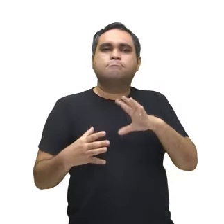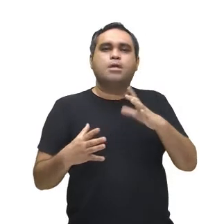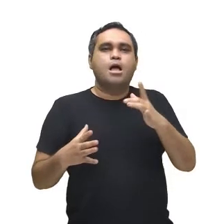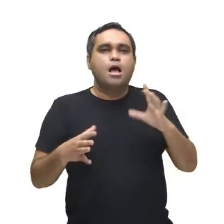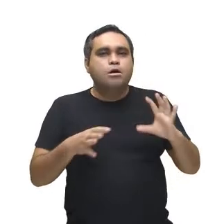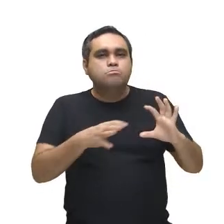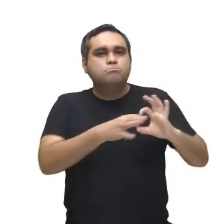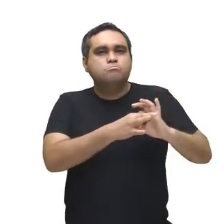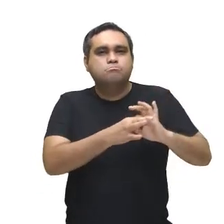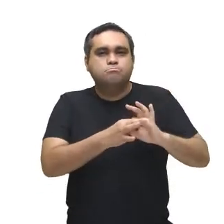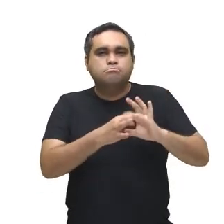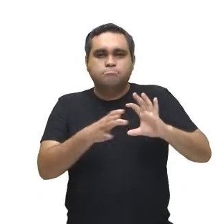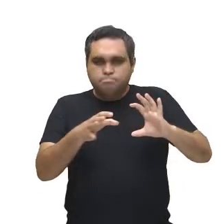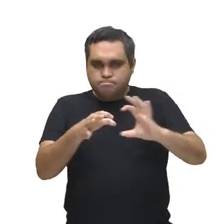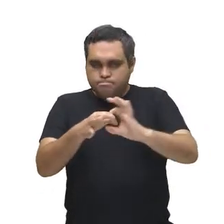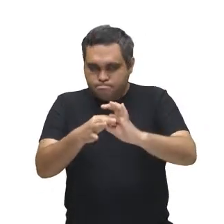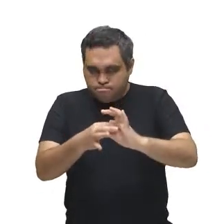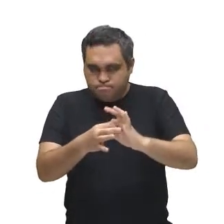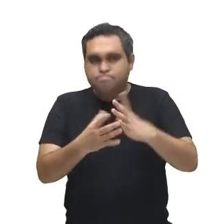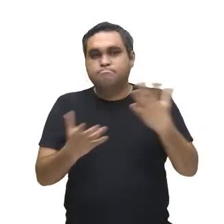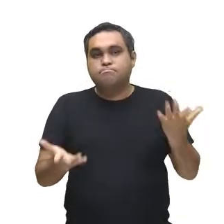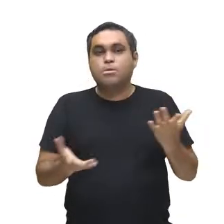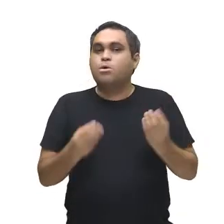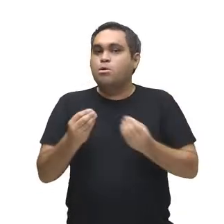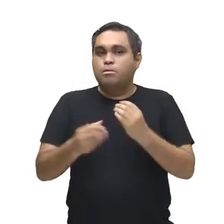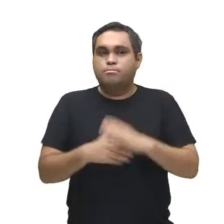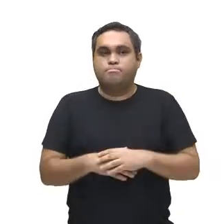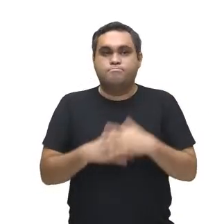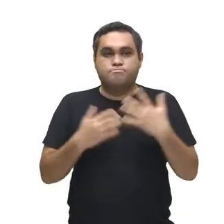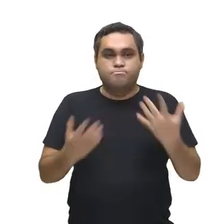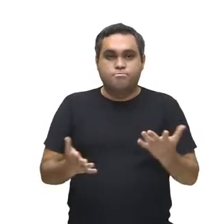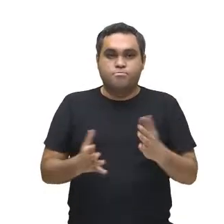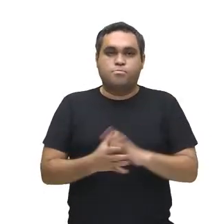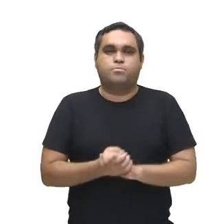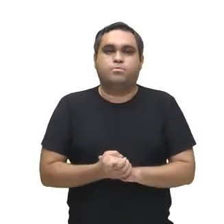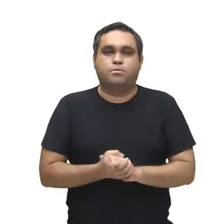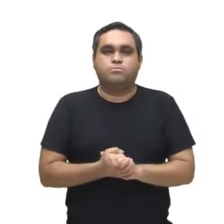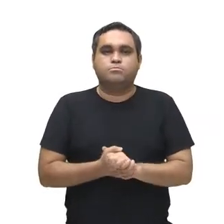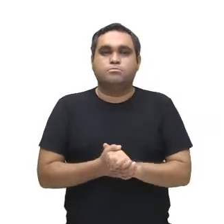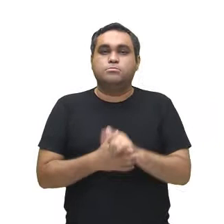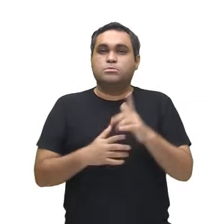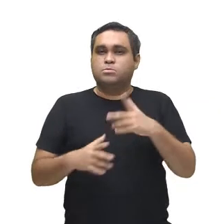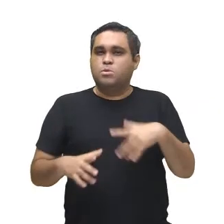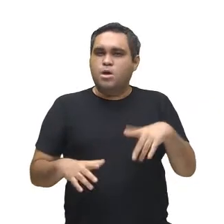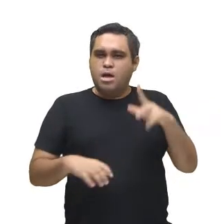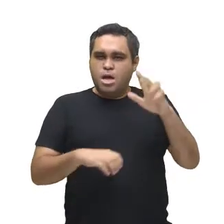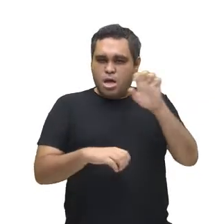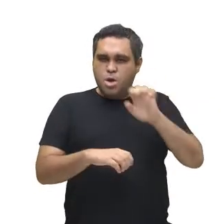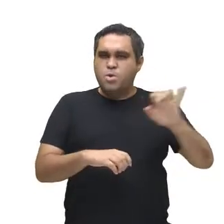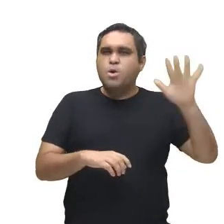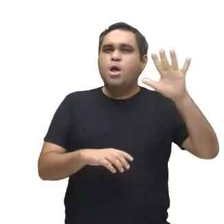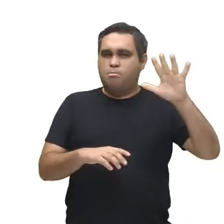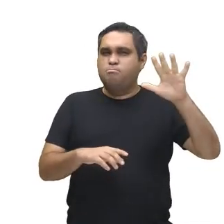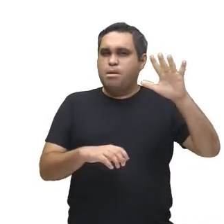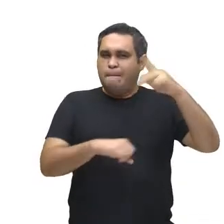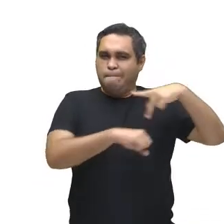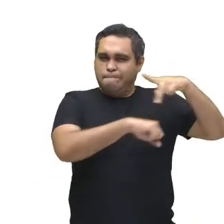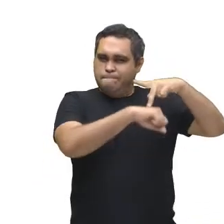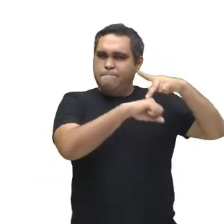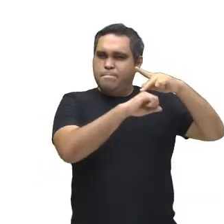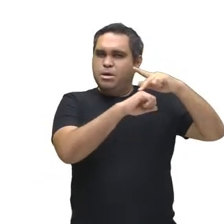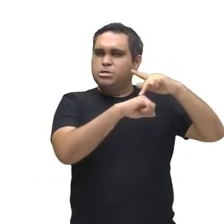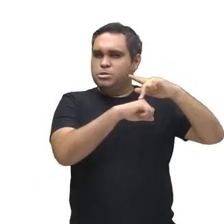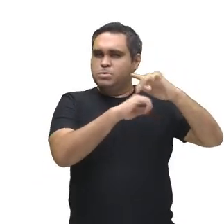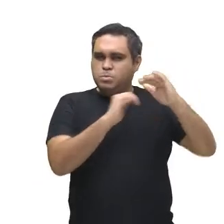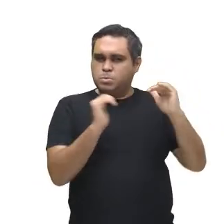Primeira Guerra Mundial. Acordos políticos militares entre potências imperialistas europeias no final do século XIX e início do